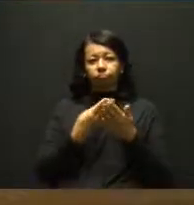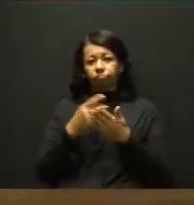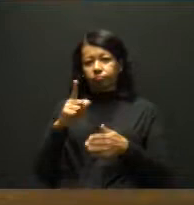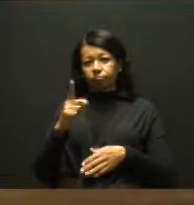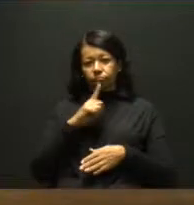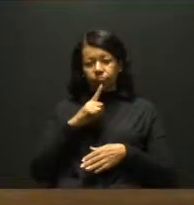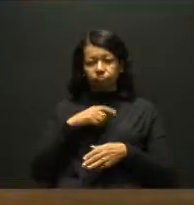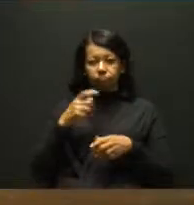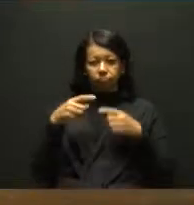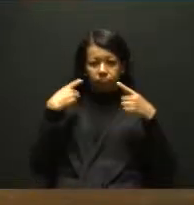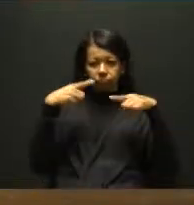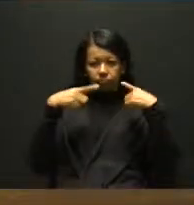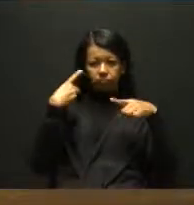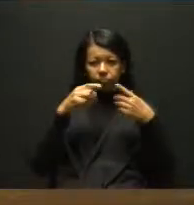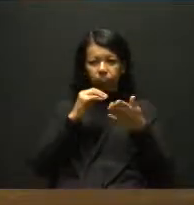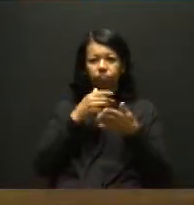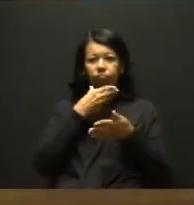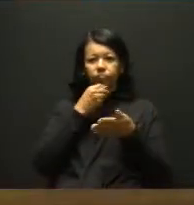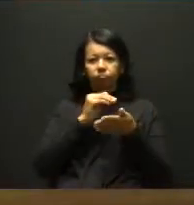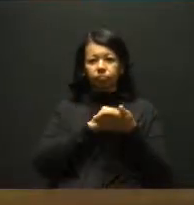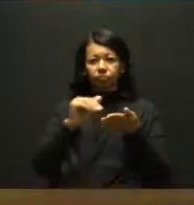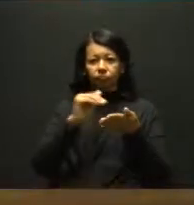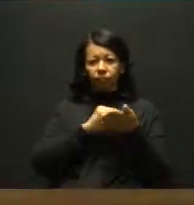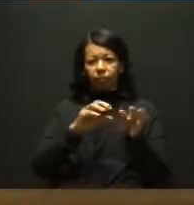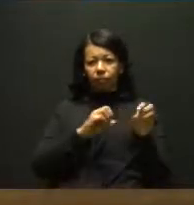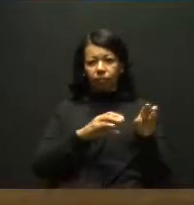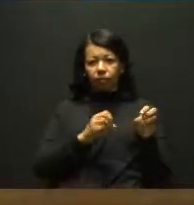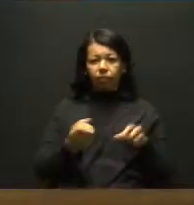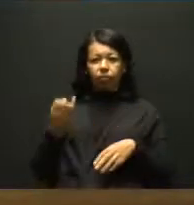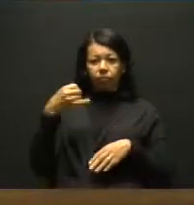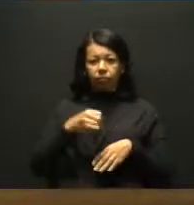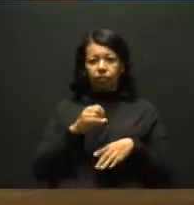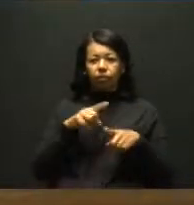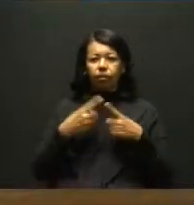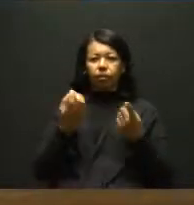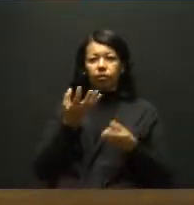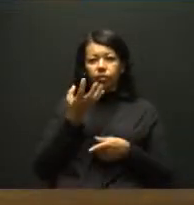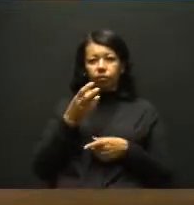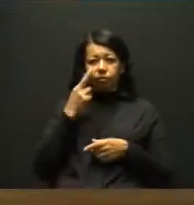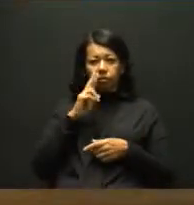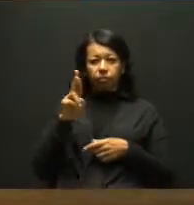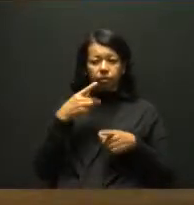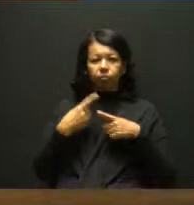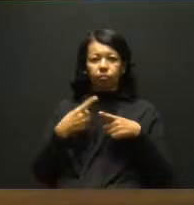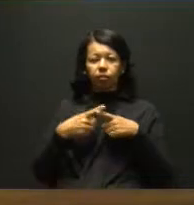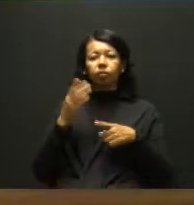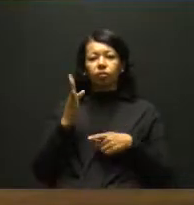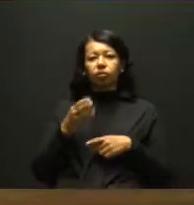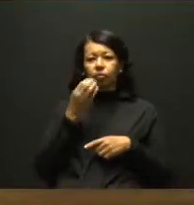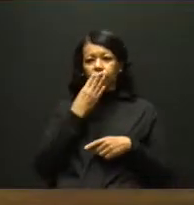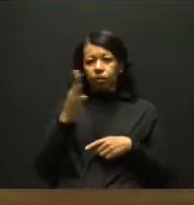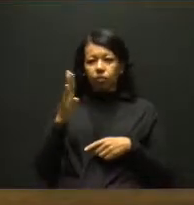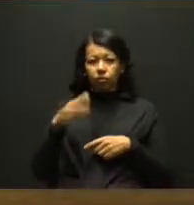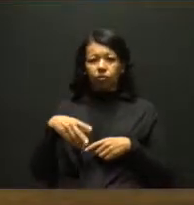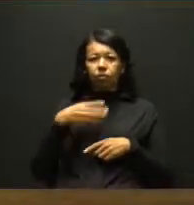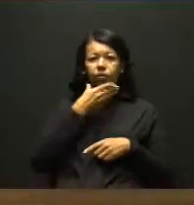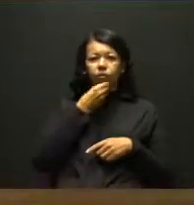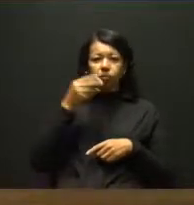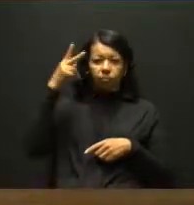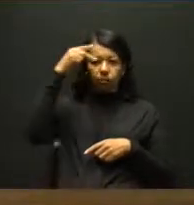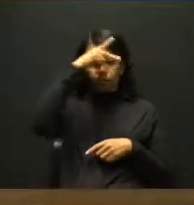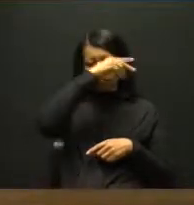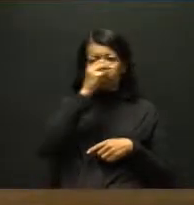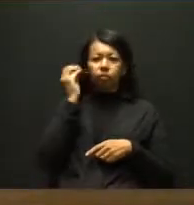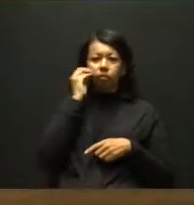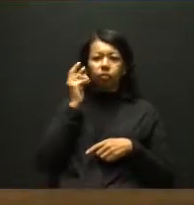sim mas tão certo da fã mas eu quero responder se a equipe já foi feito isso aí já foi feito o pedido do prefeito municipal tentando responder